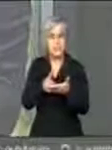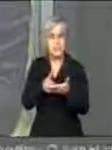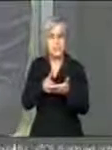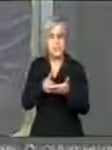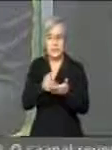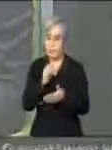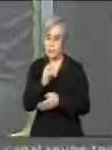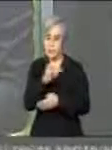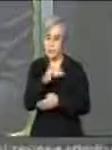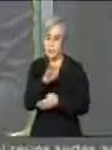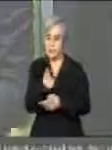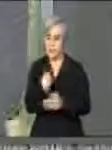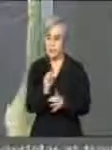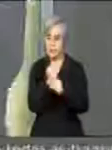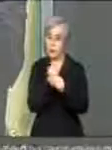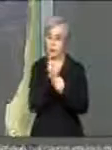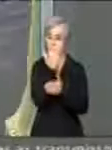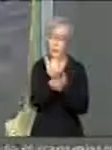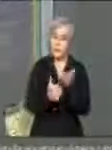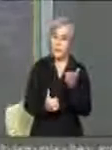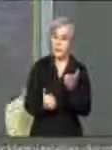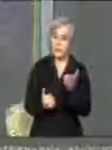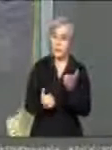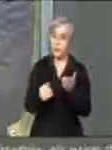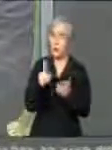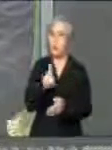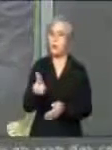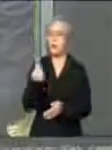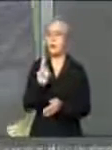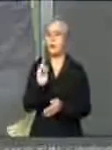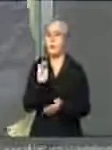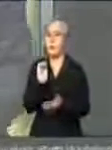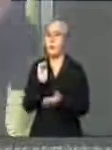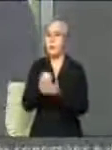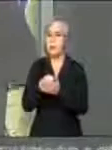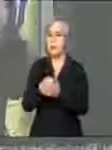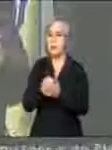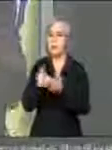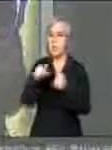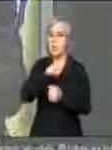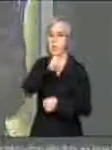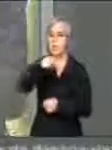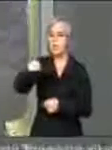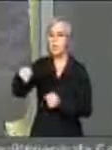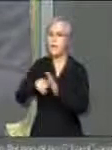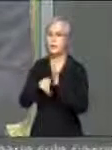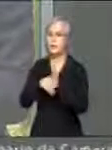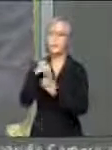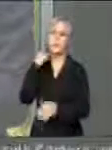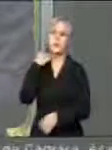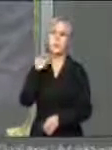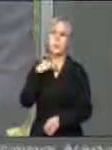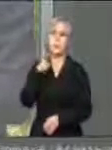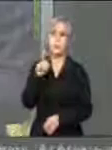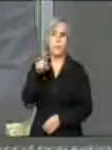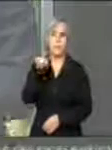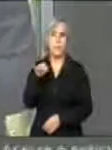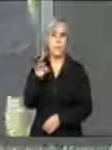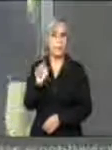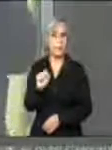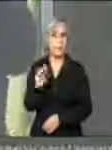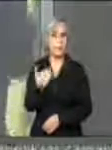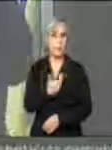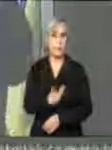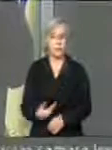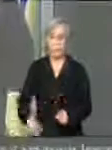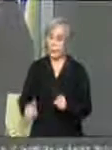desse crime orçamentário foi utilizado para bancar empréstimos do BNDES, realizados